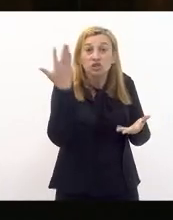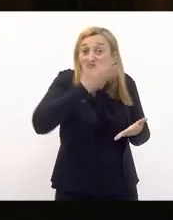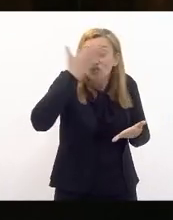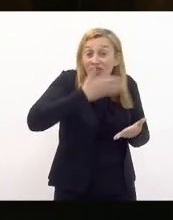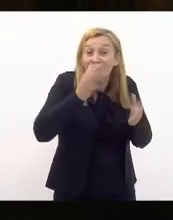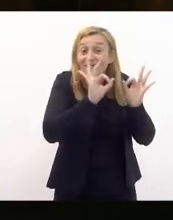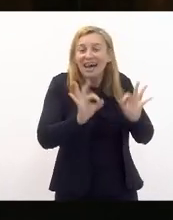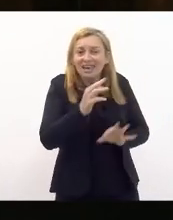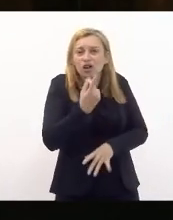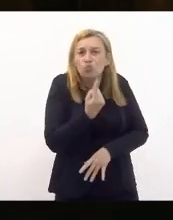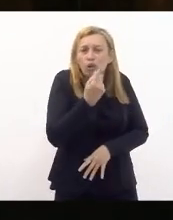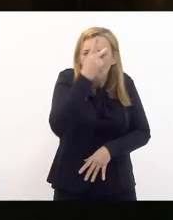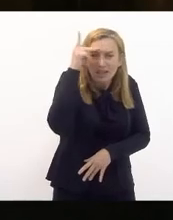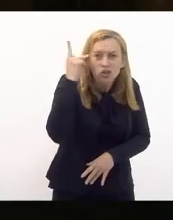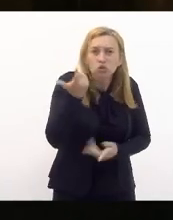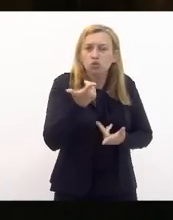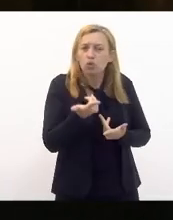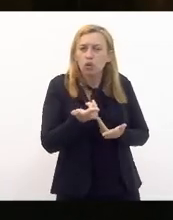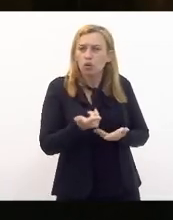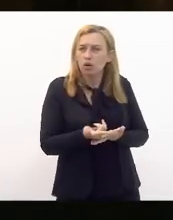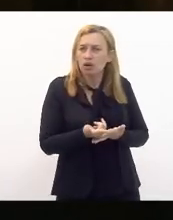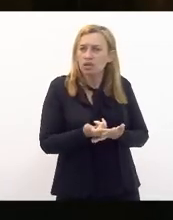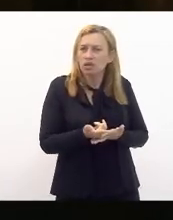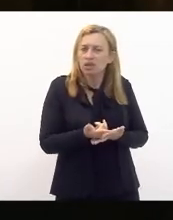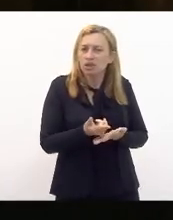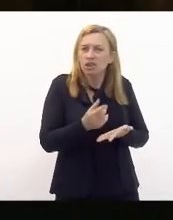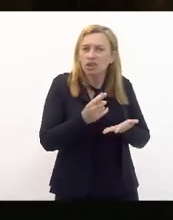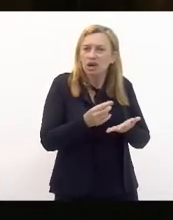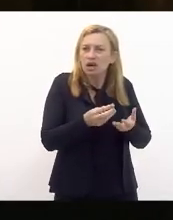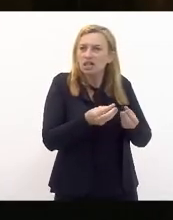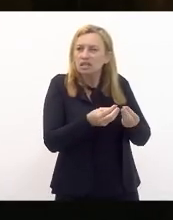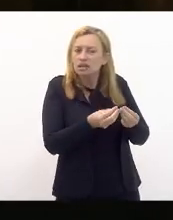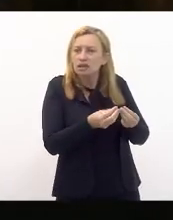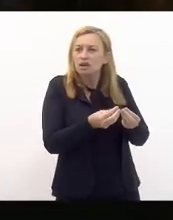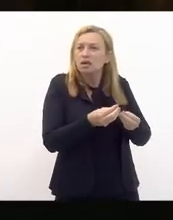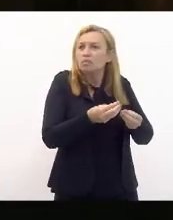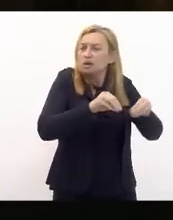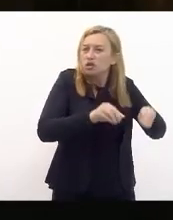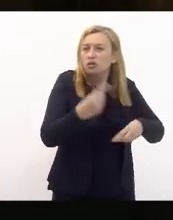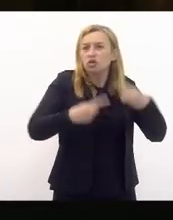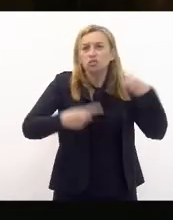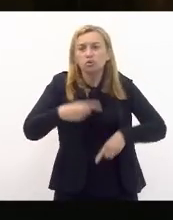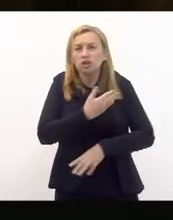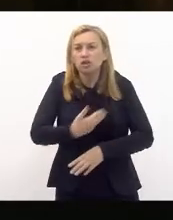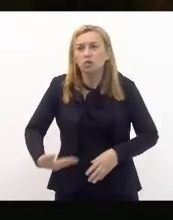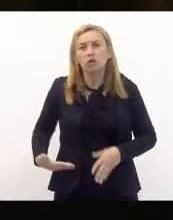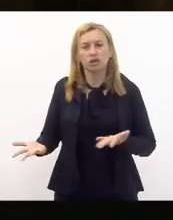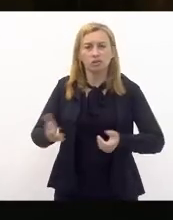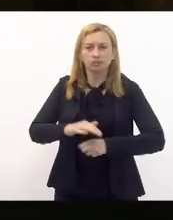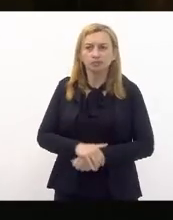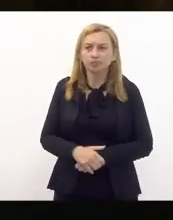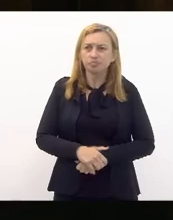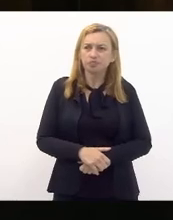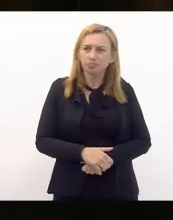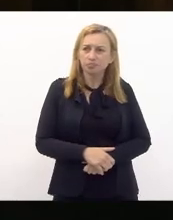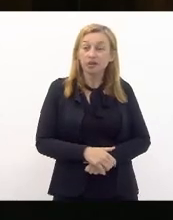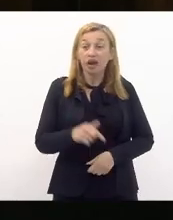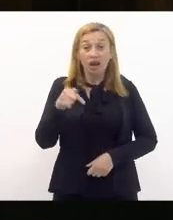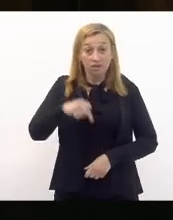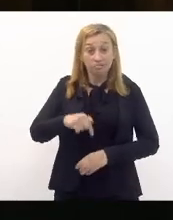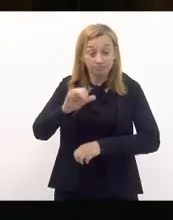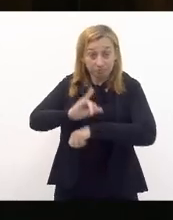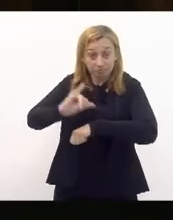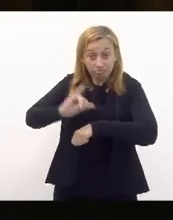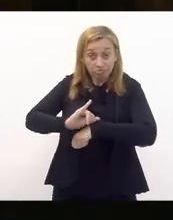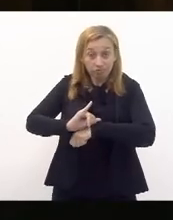senhora Presidente esse desmonte das políticas públicas o hotel senhora Presidente aqui na